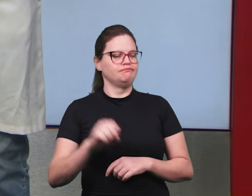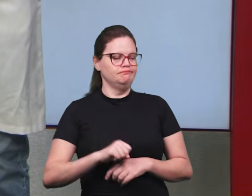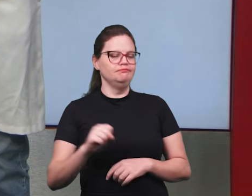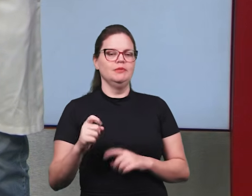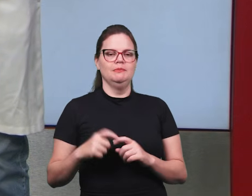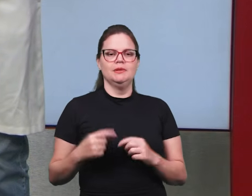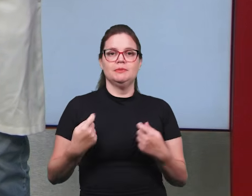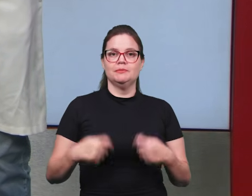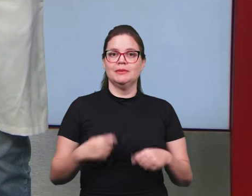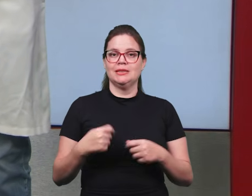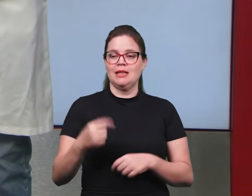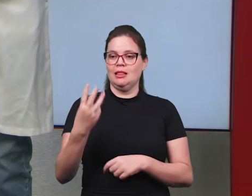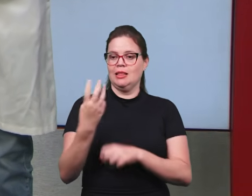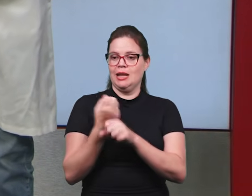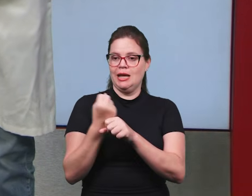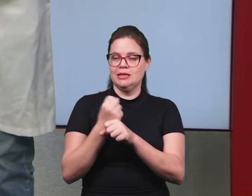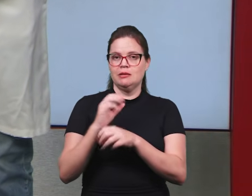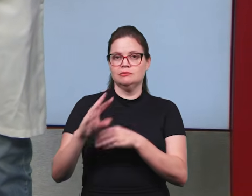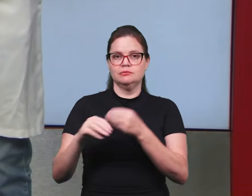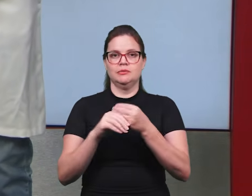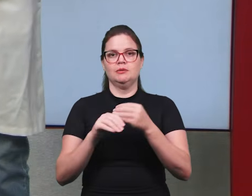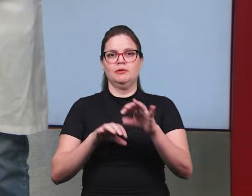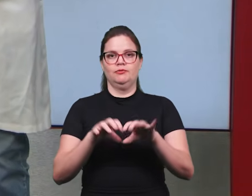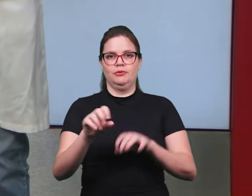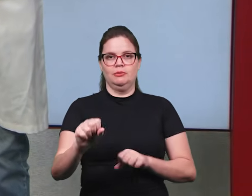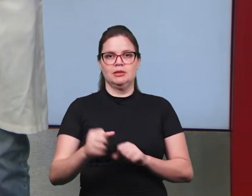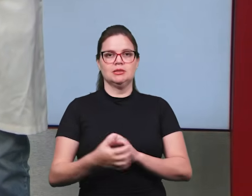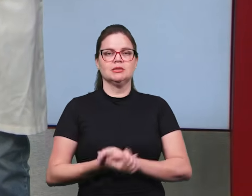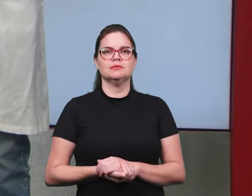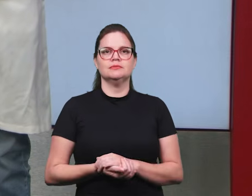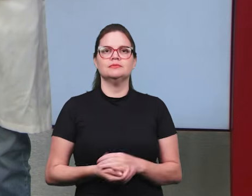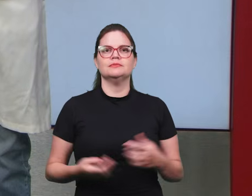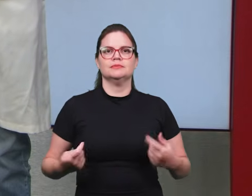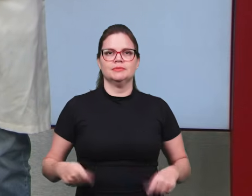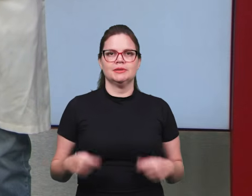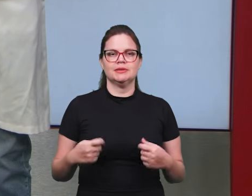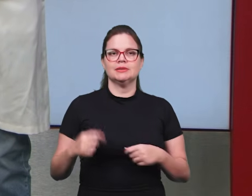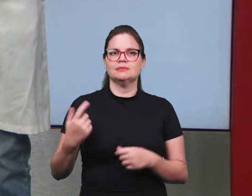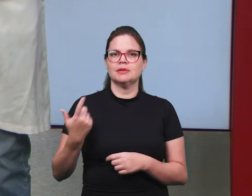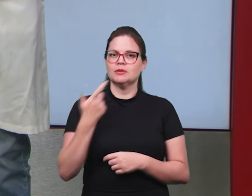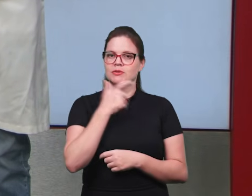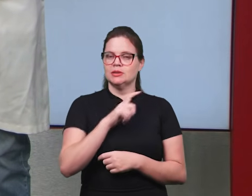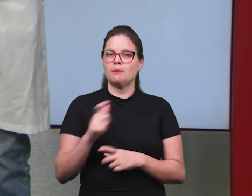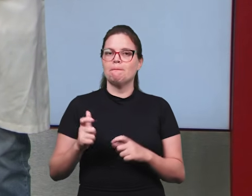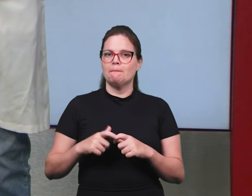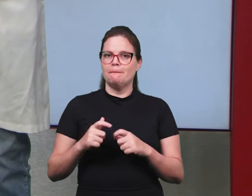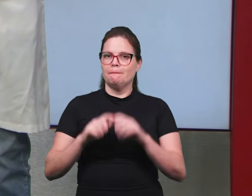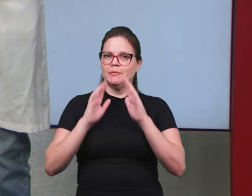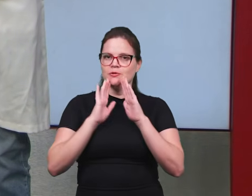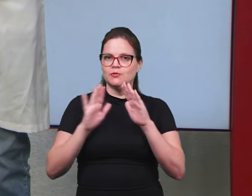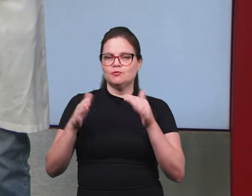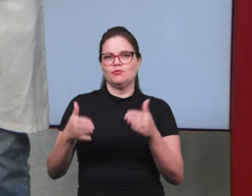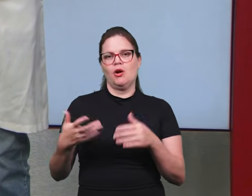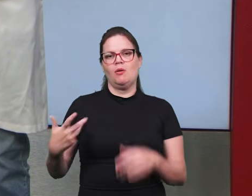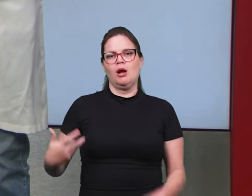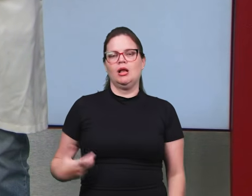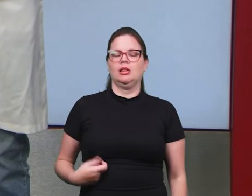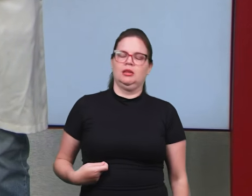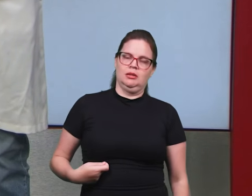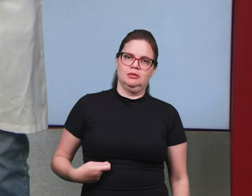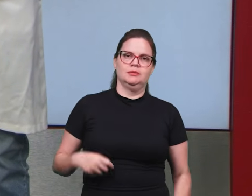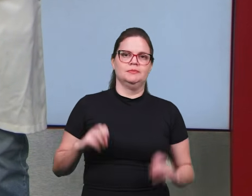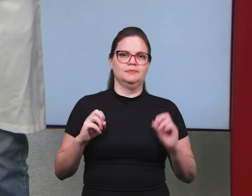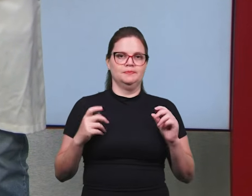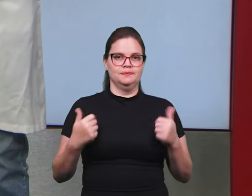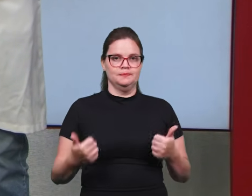anos de formação, né, Wilson? Atualmente são 3 anos de formação. 3 anos de formação para se tornar um médico anestesiologista.